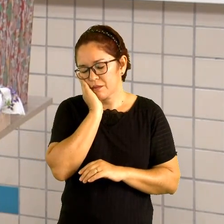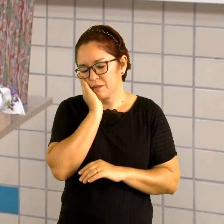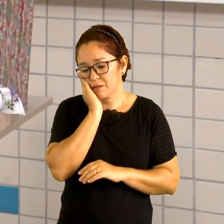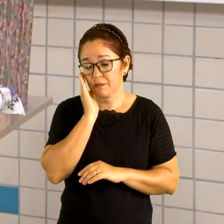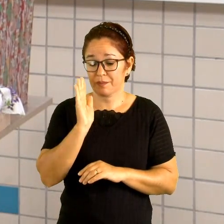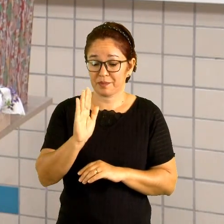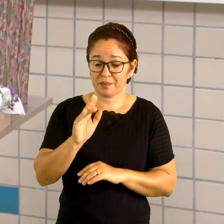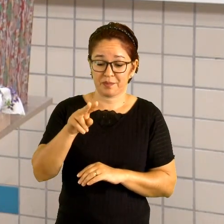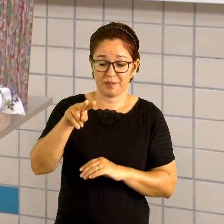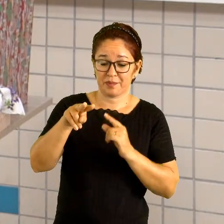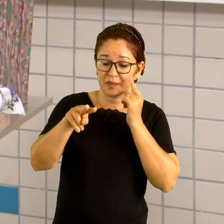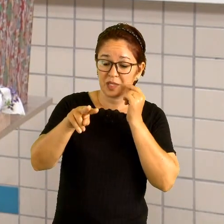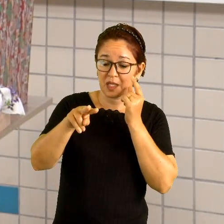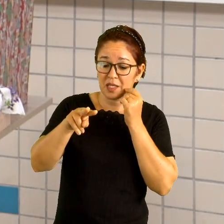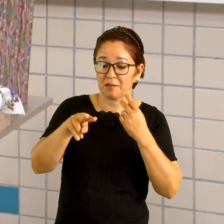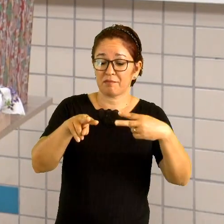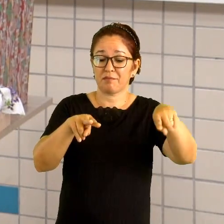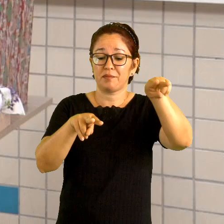gato tinha um rato